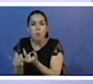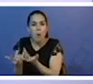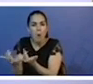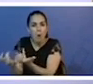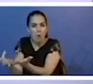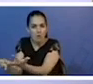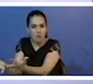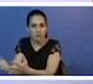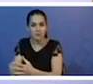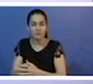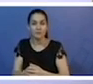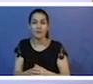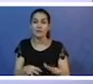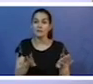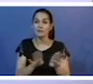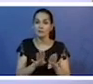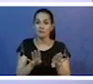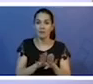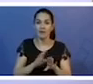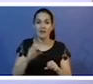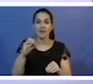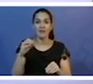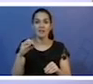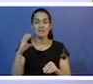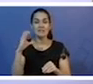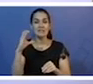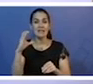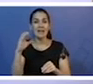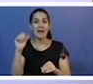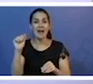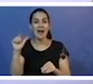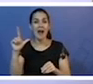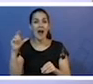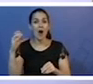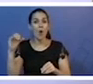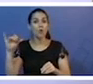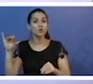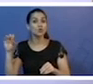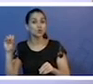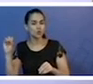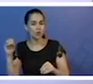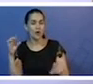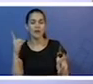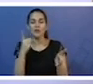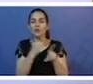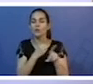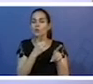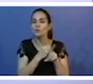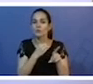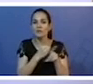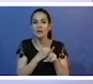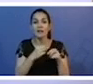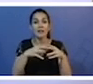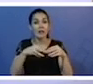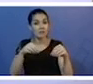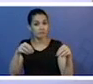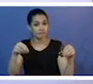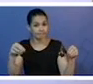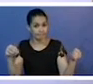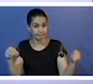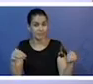O fosfato de cálcio, ele é encontrado na crosta terrestre. O fosfato de cálcio, ele